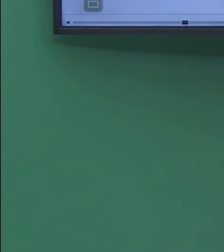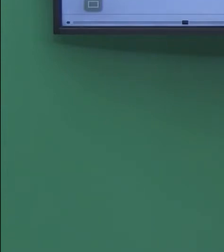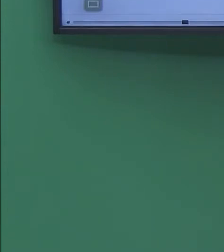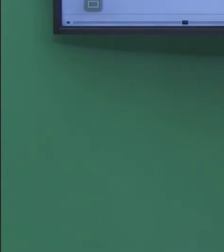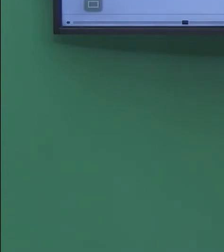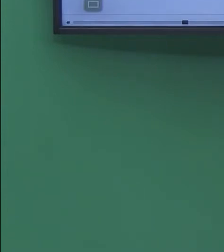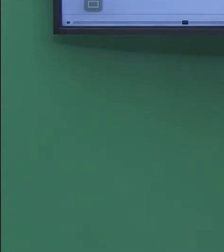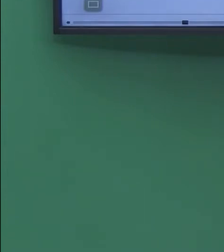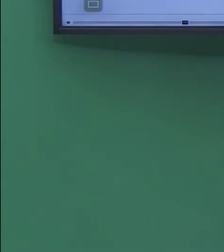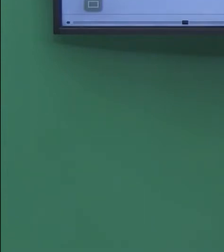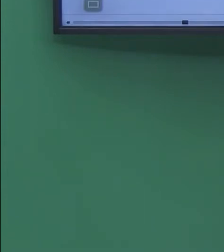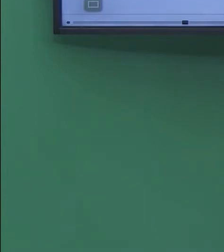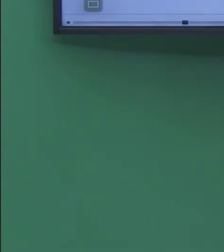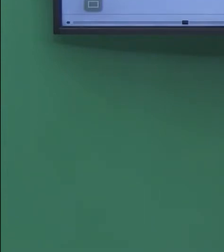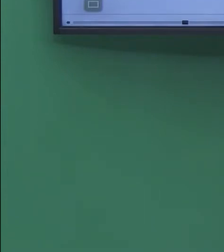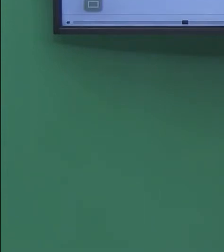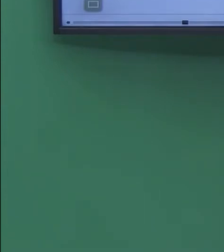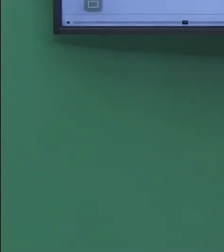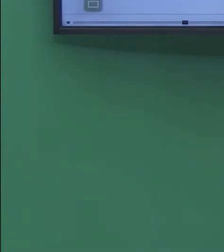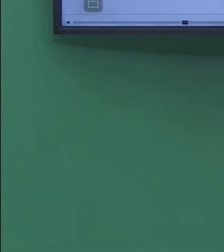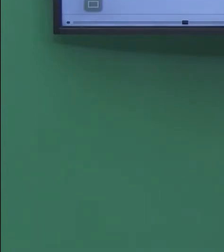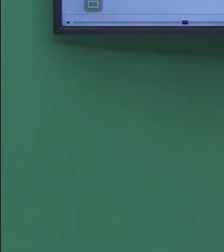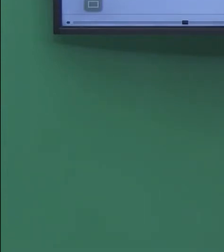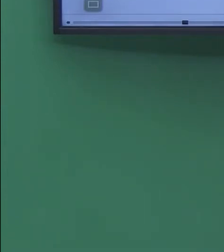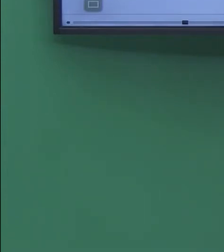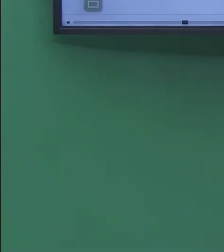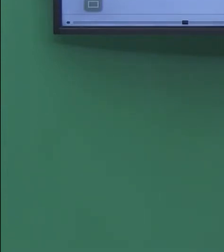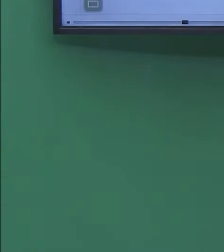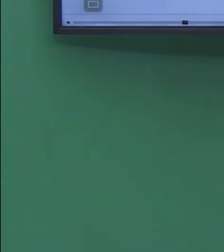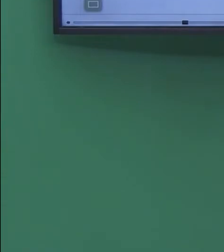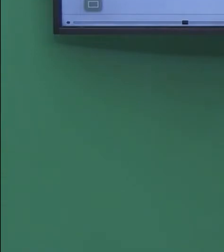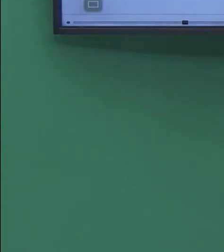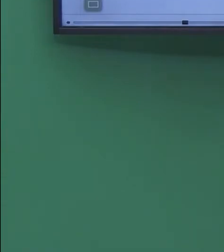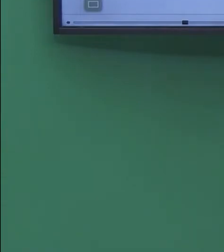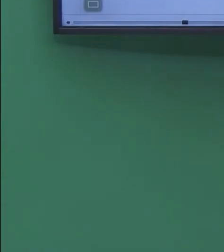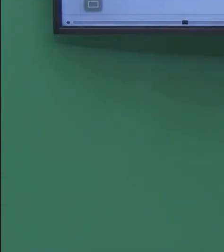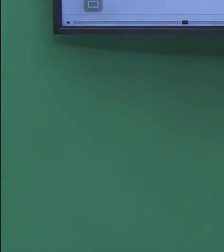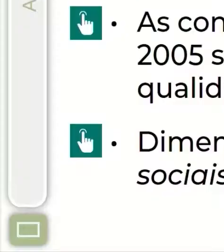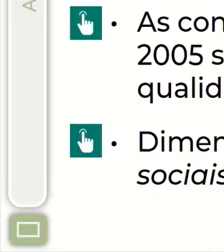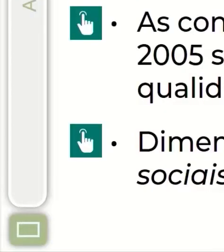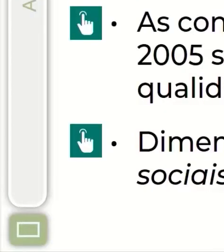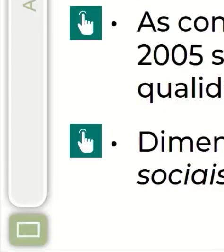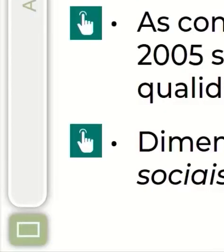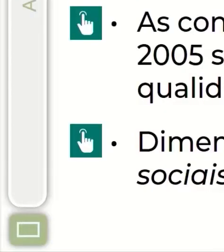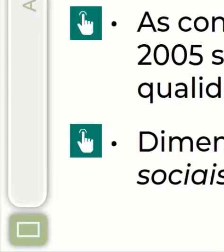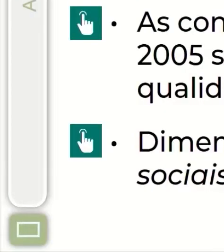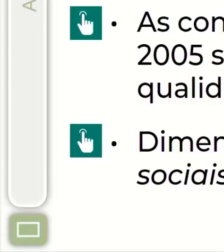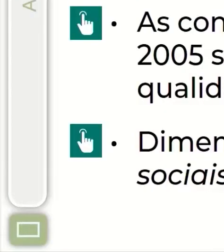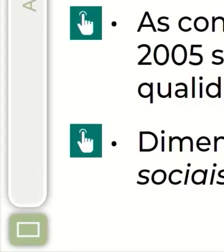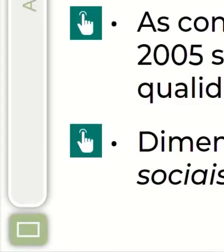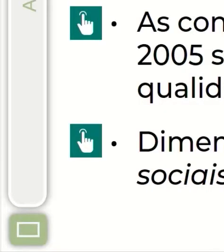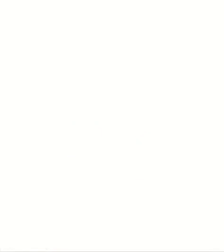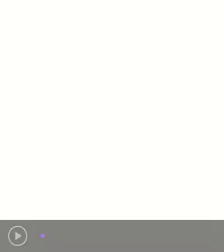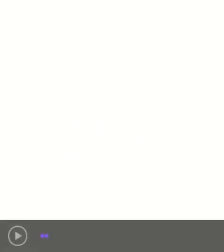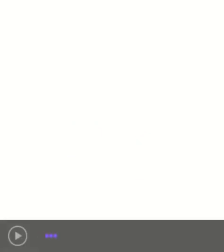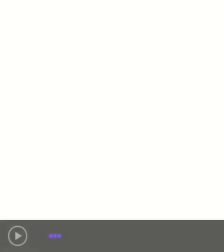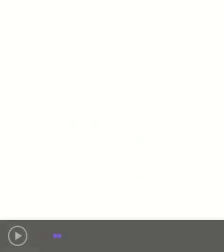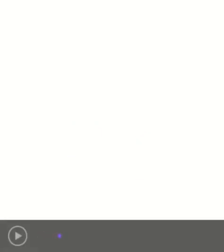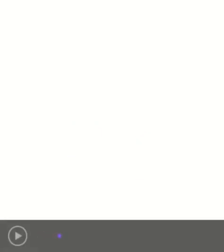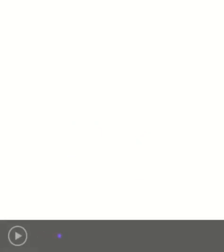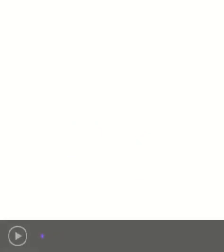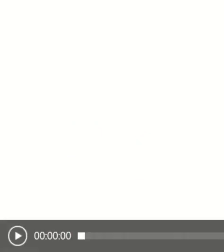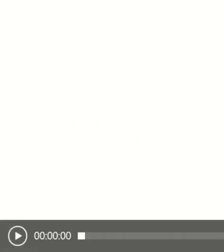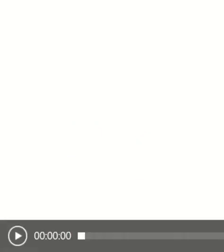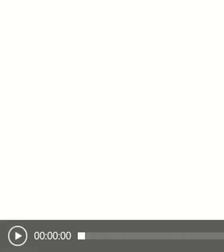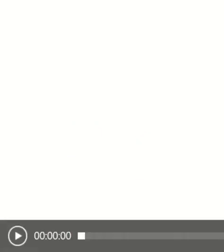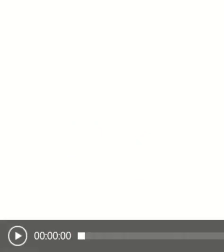grandes instituições, de grandes estudos. Existem pesquisas publicadas na área que vão incluir o tema da